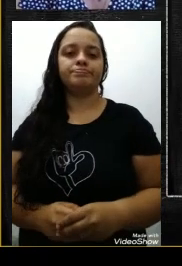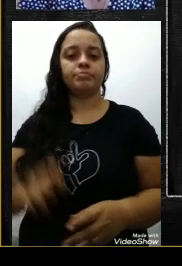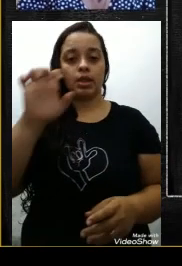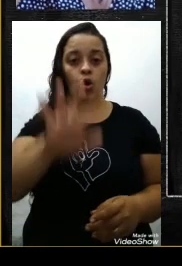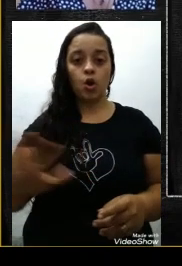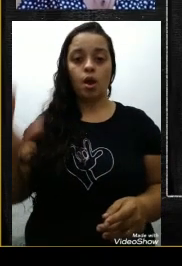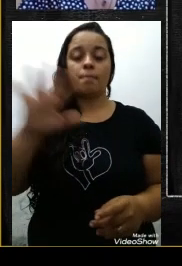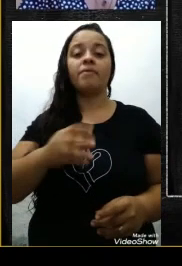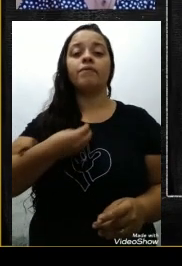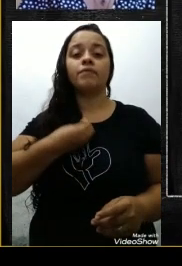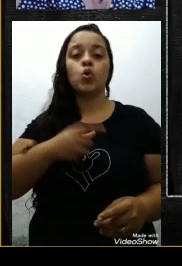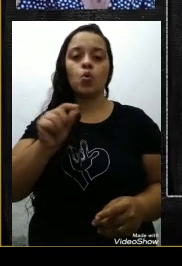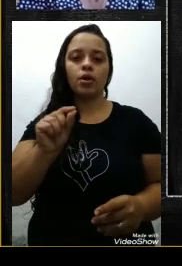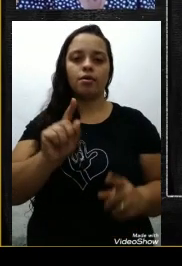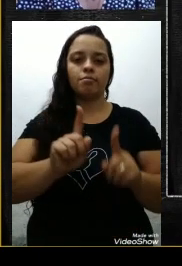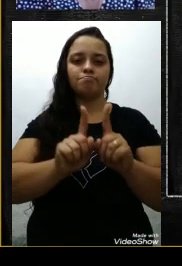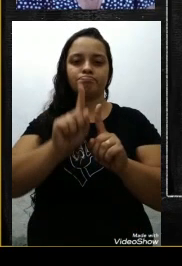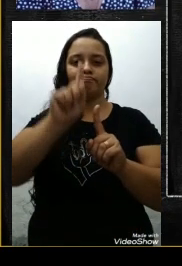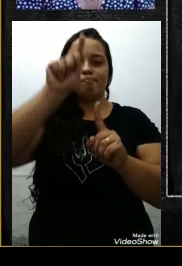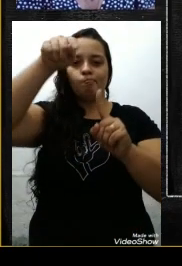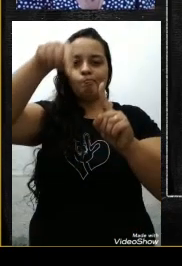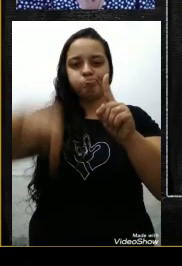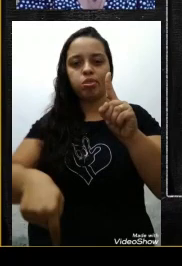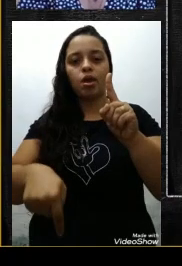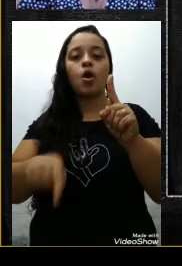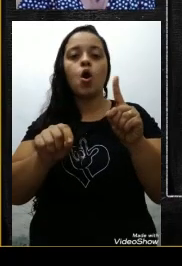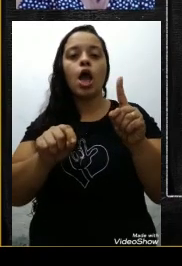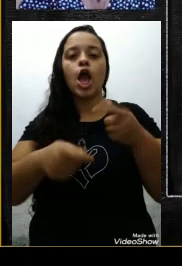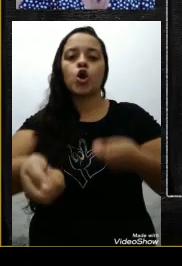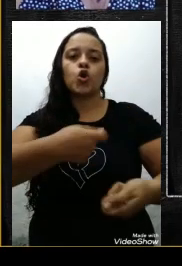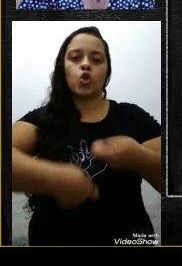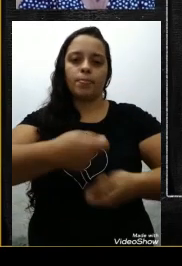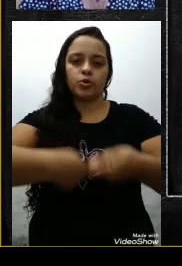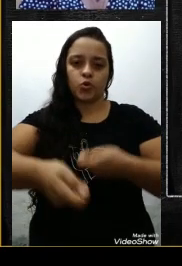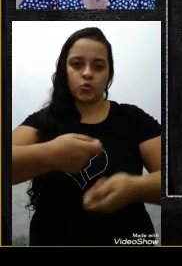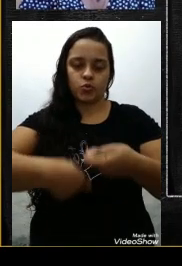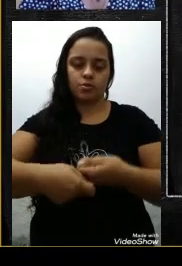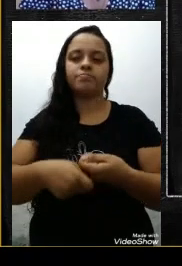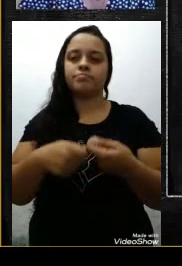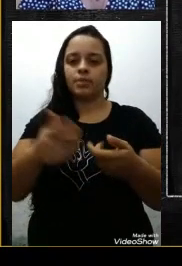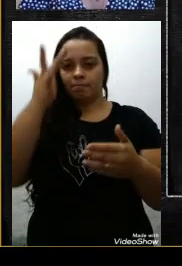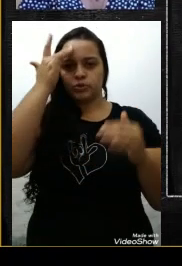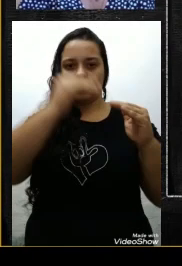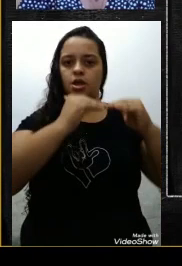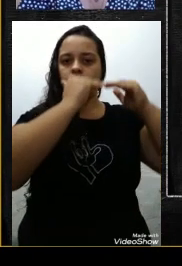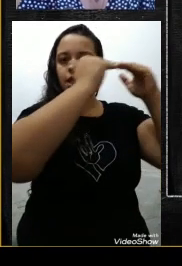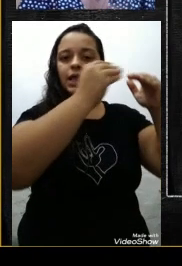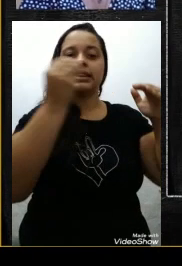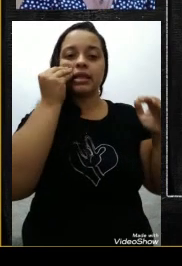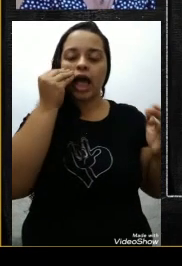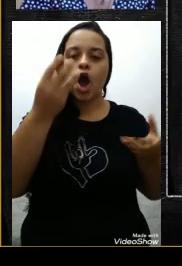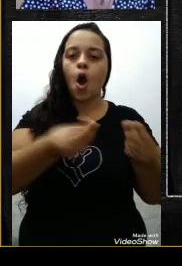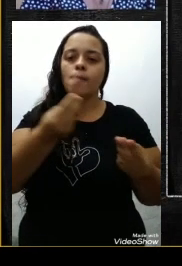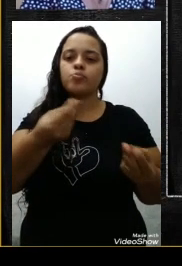A Europa vai vivenciar um declínio econômico inclusive para a nobreza. Esses nobres eles vão tentar